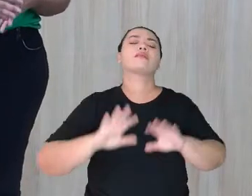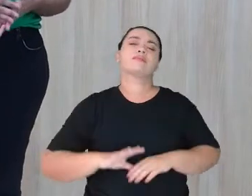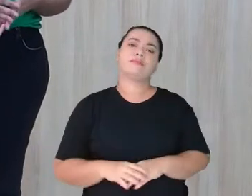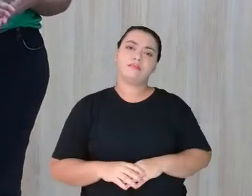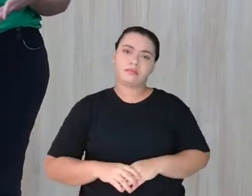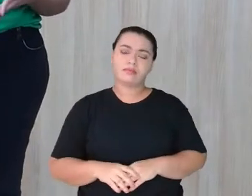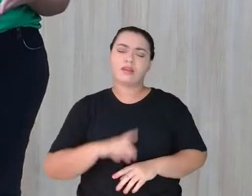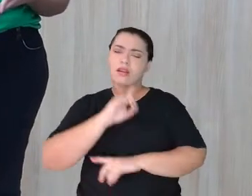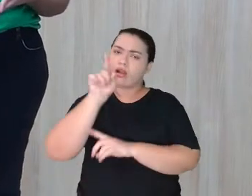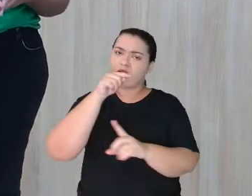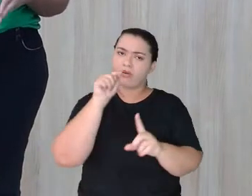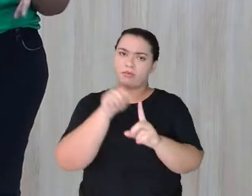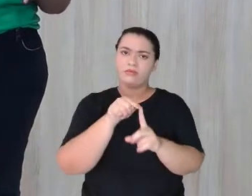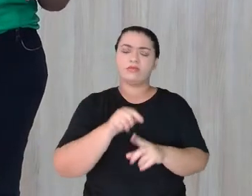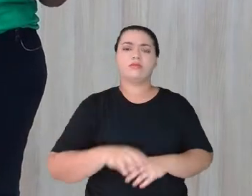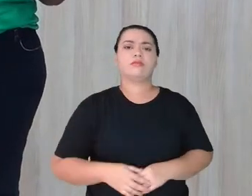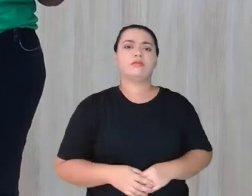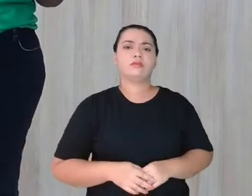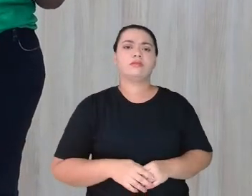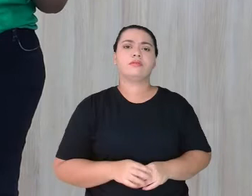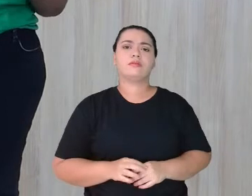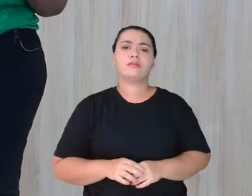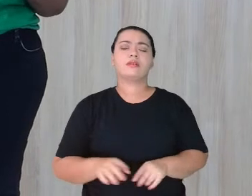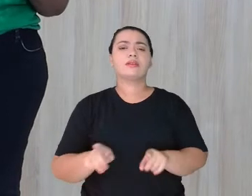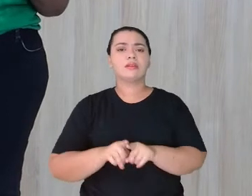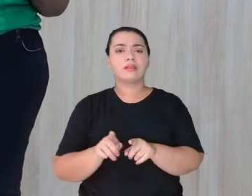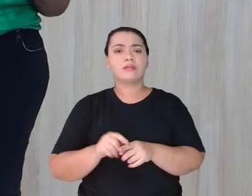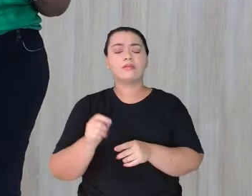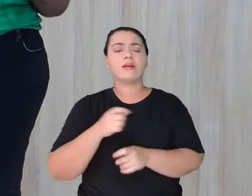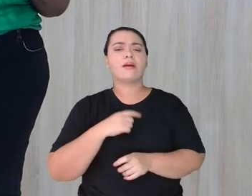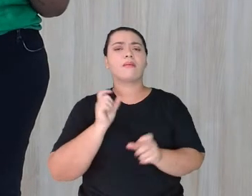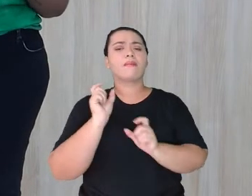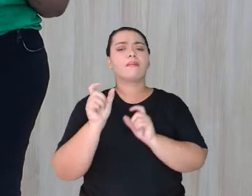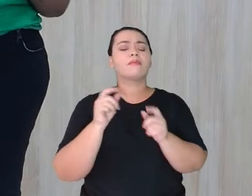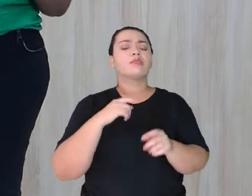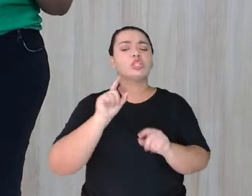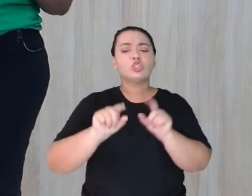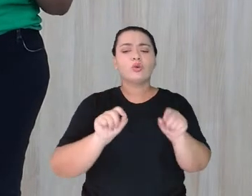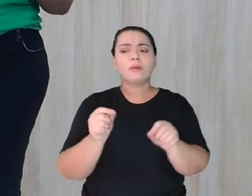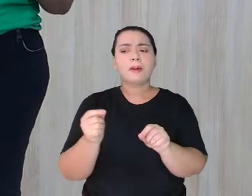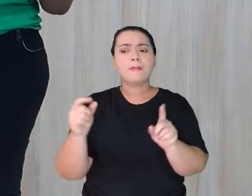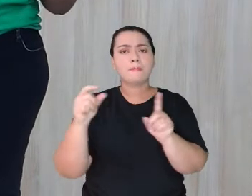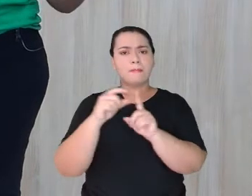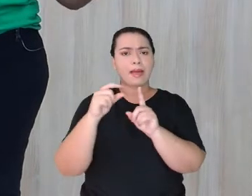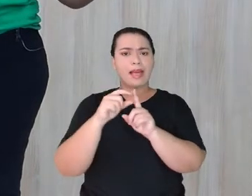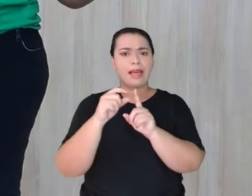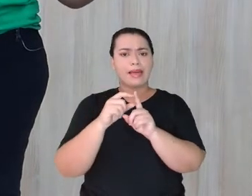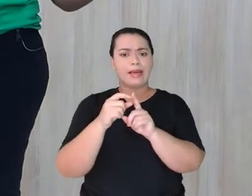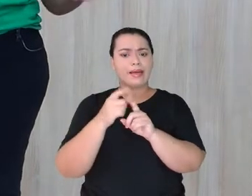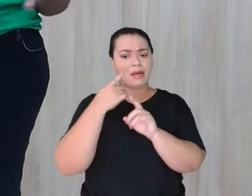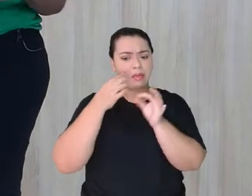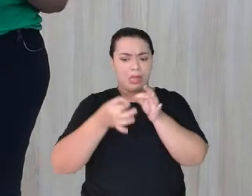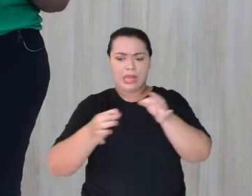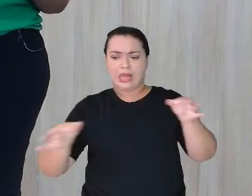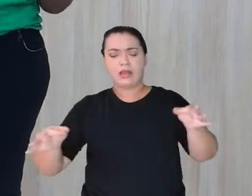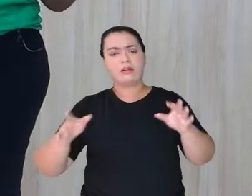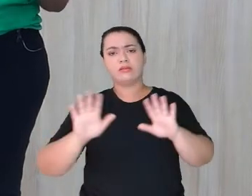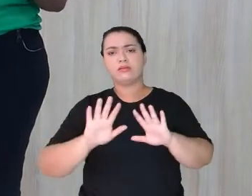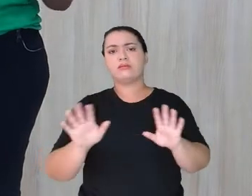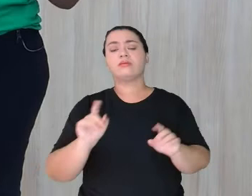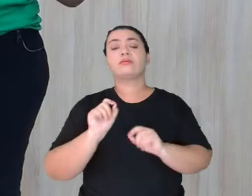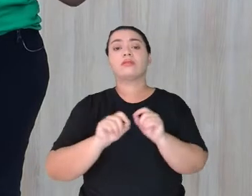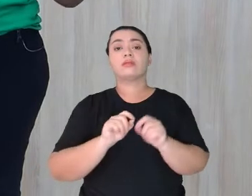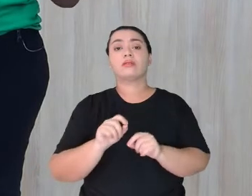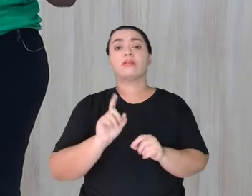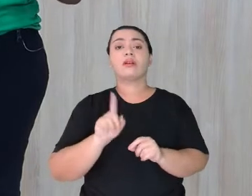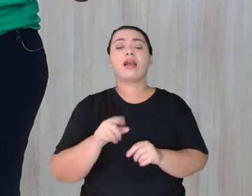muito mais objetivo, muito mais sucinto, até na escolha de palavras, né? A gente não tem um texto verborrágico. Verborrágico é quando a